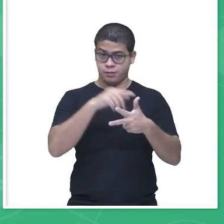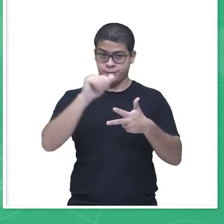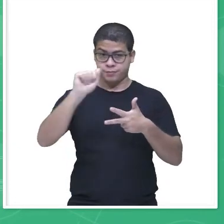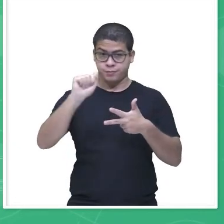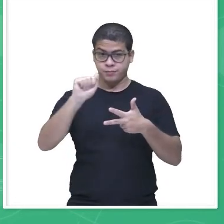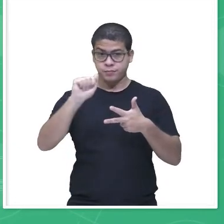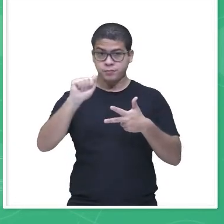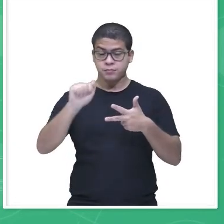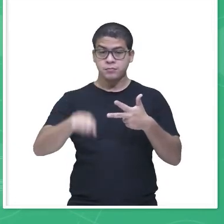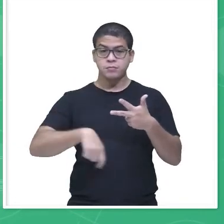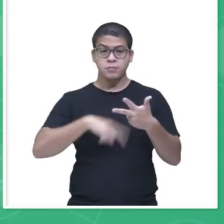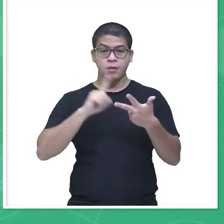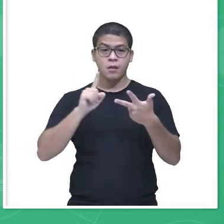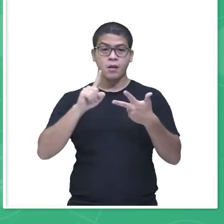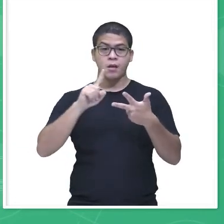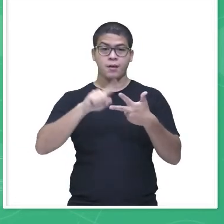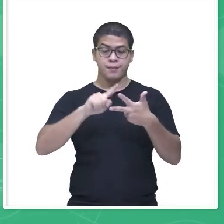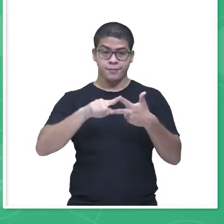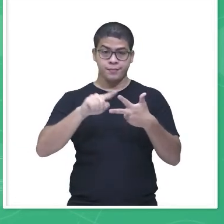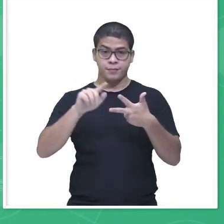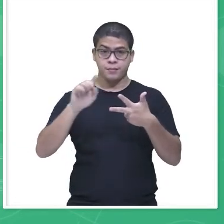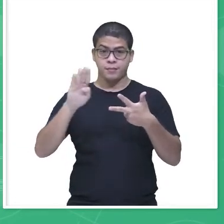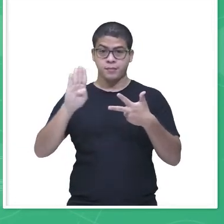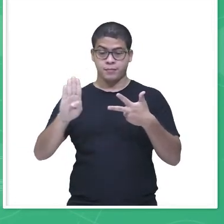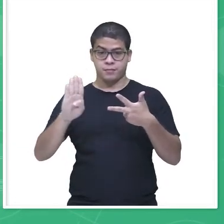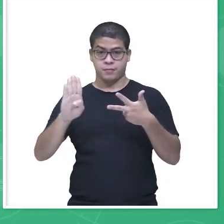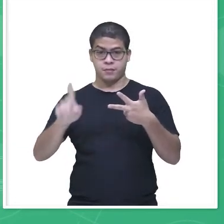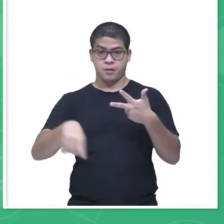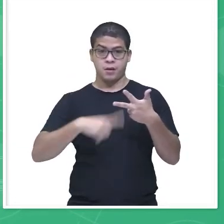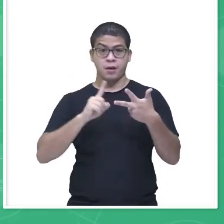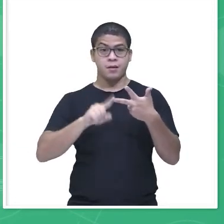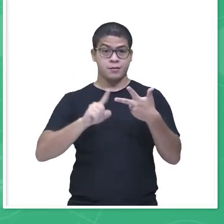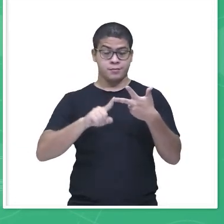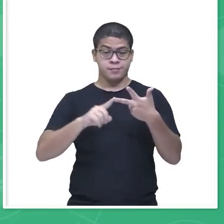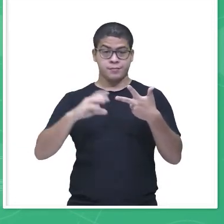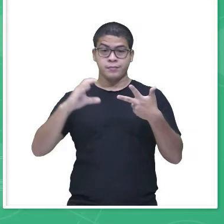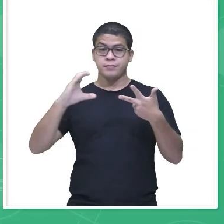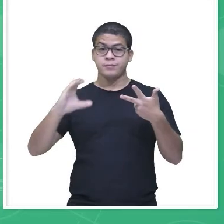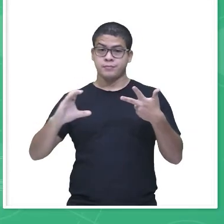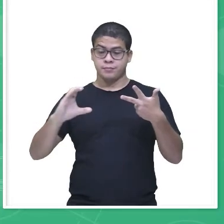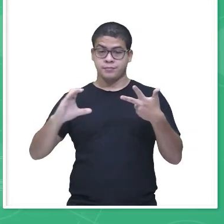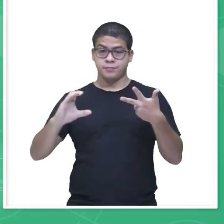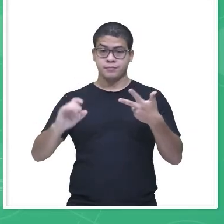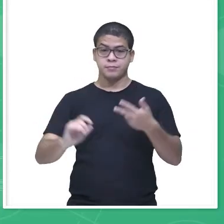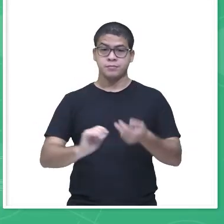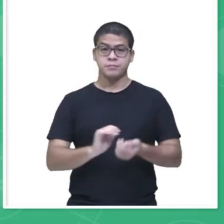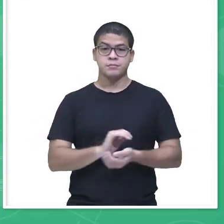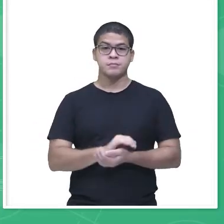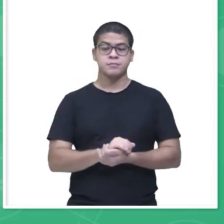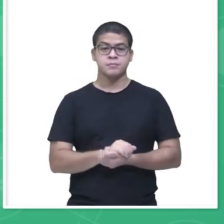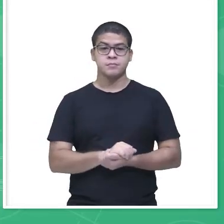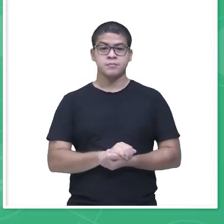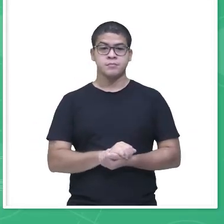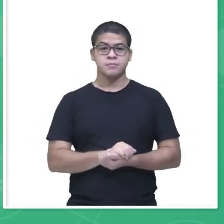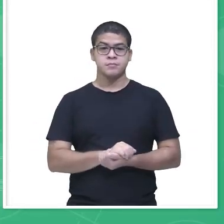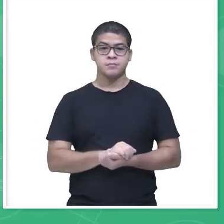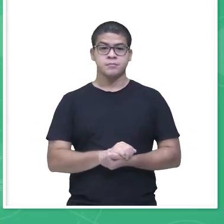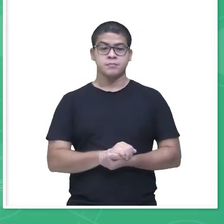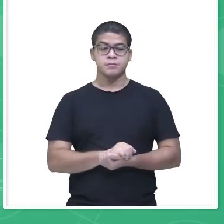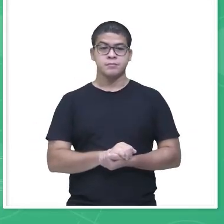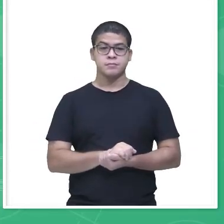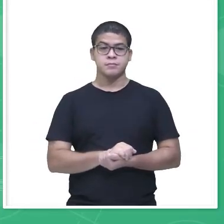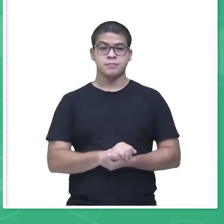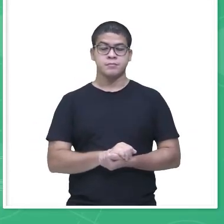pessoal. B. Cite três atitudes de higiene coletiva. E C. Quais os problemas de saúde relacionados com a higiene